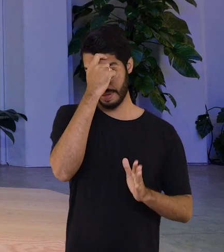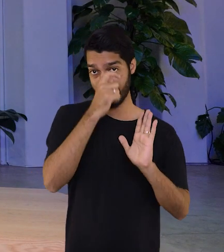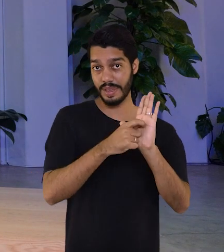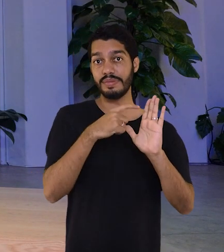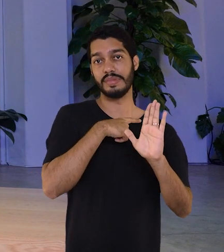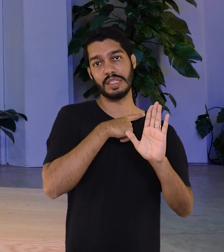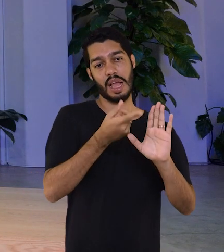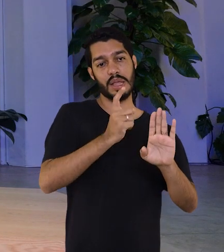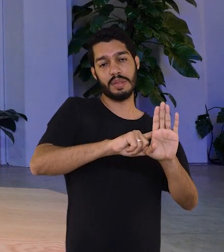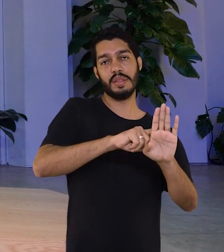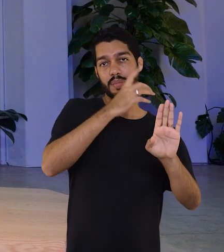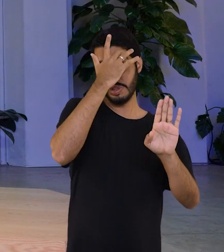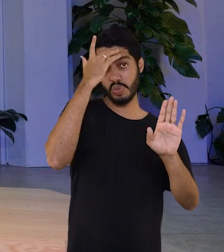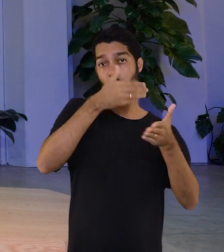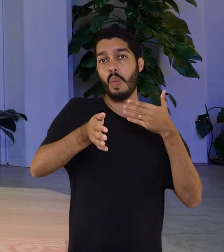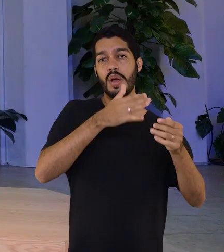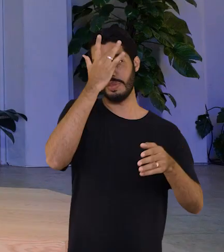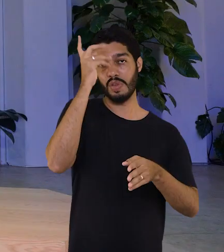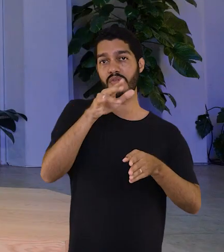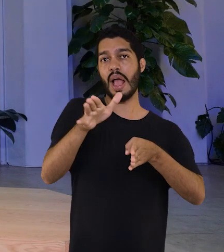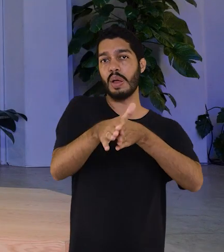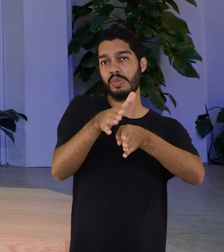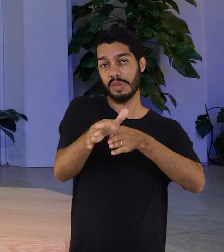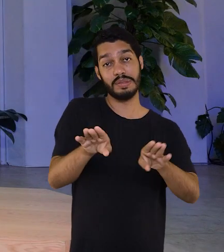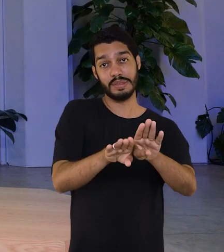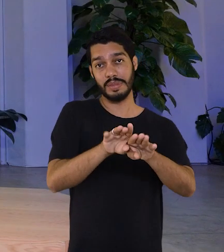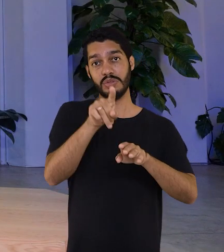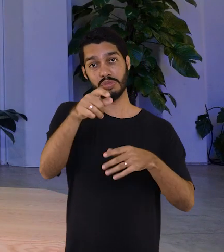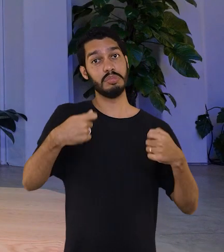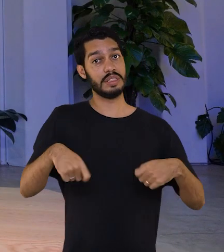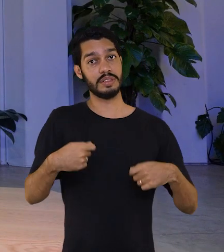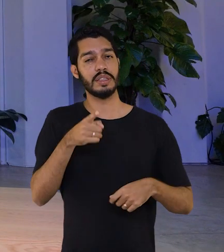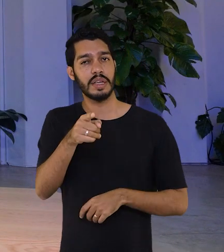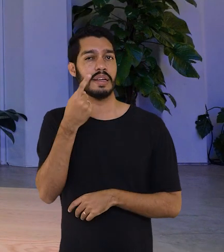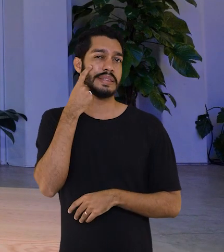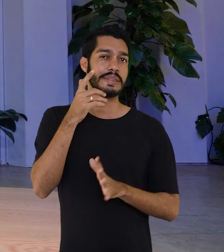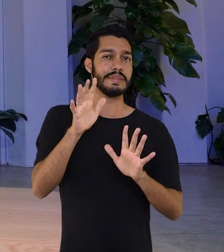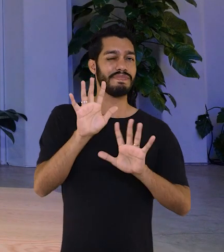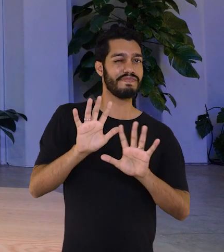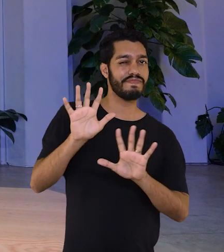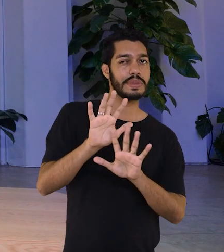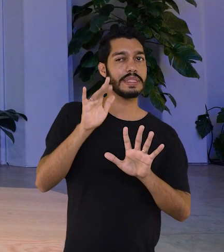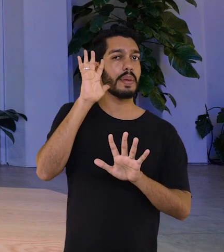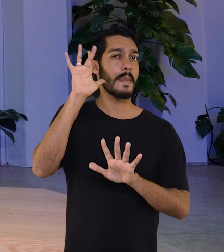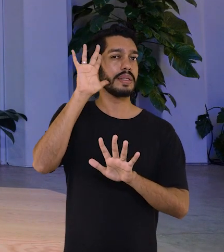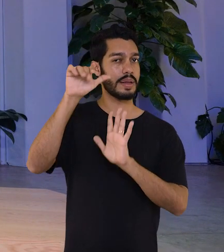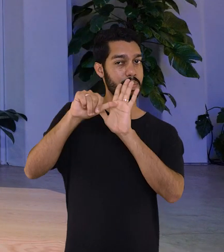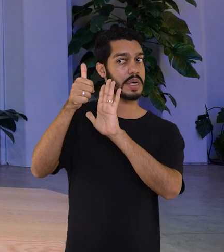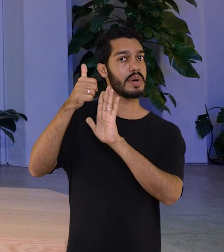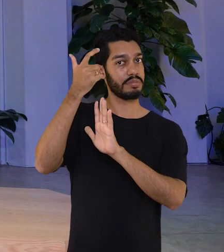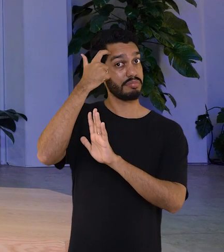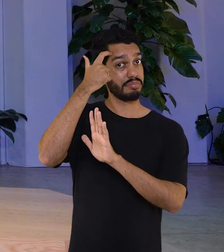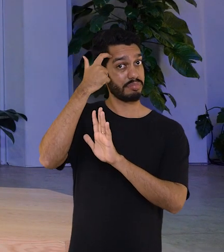trouxe. A IA tem o viés dela, como qualquer pessoa que vai te aconselhar também tem, então é muito importante que você mantenha essa autenticidade de pensamento